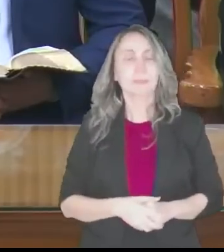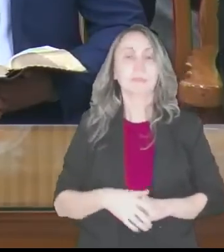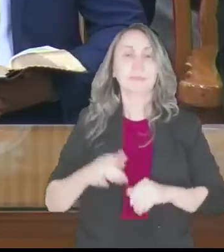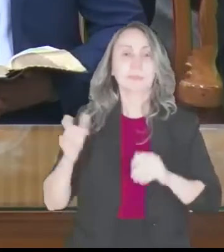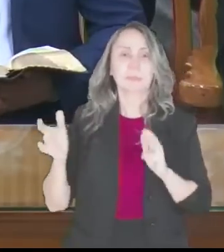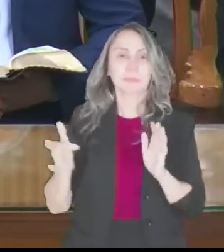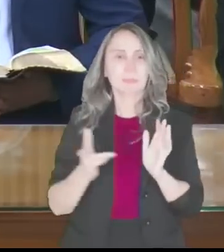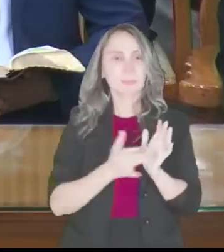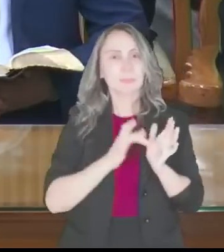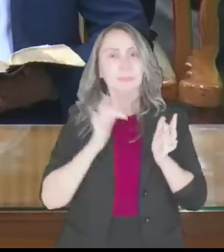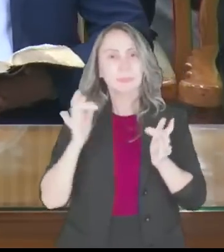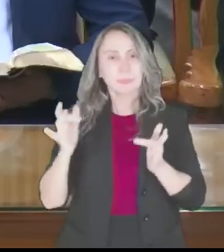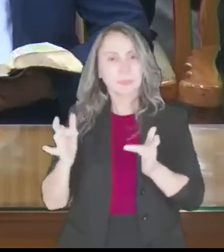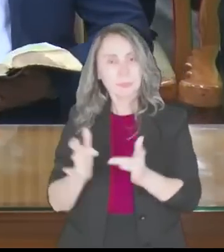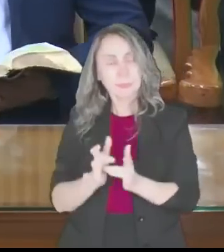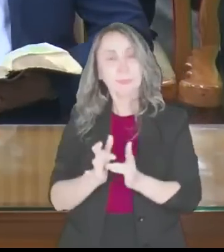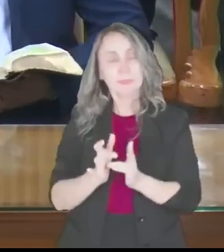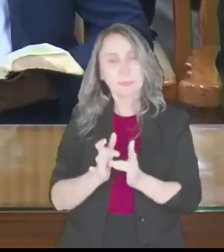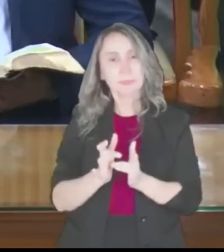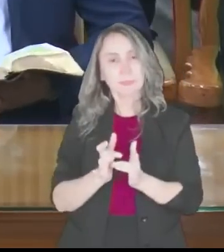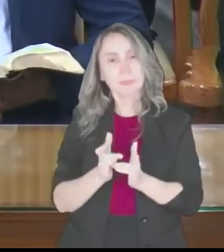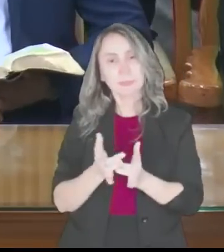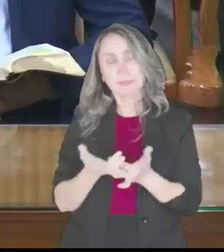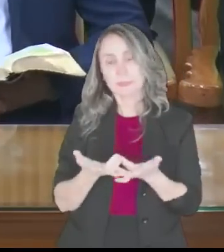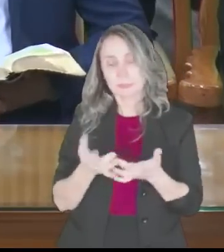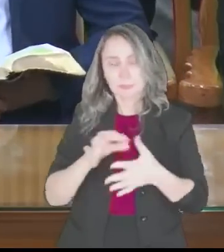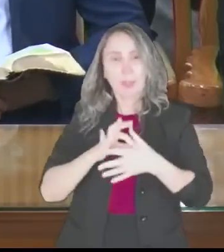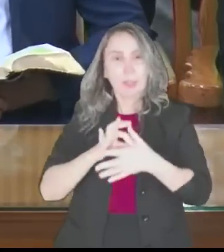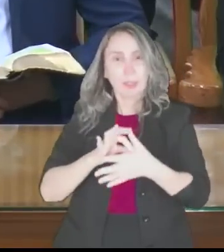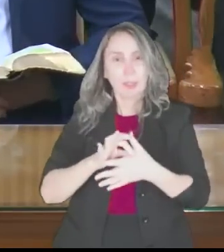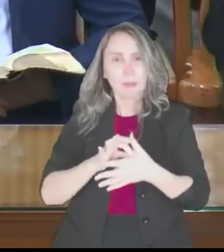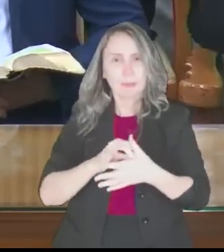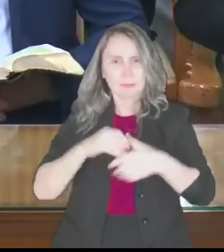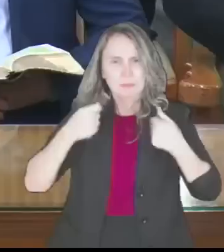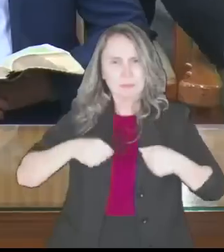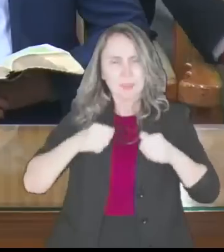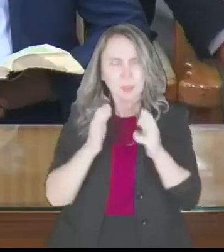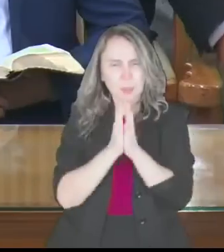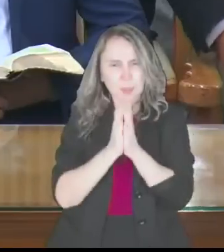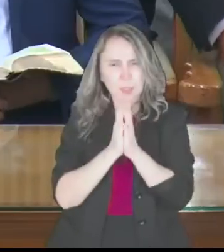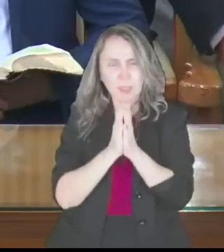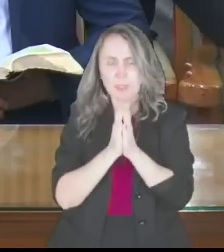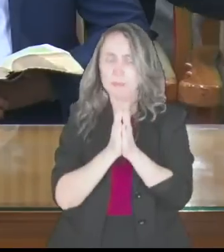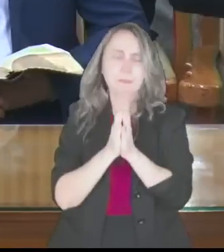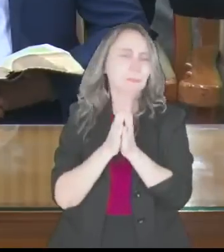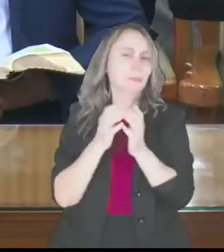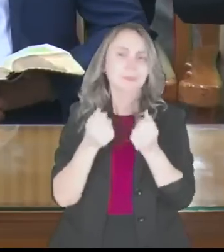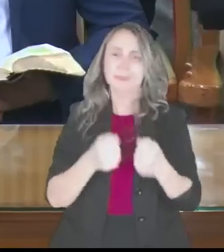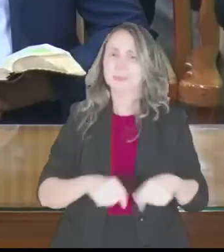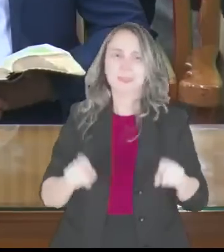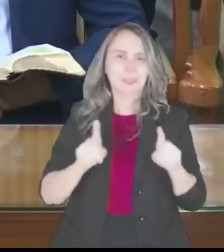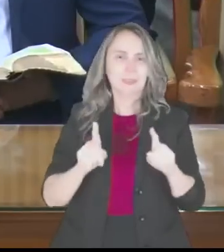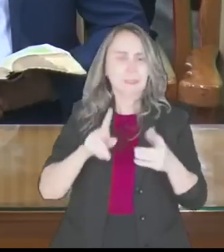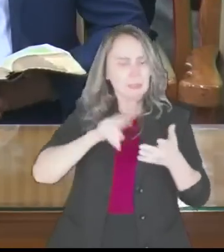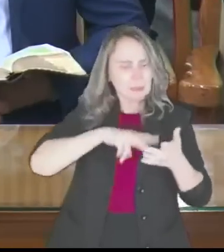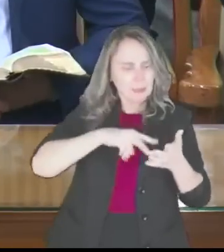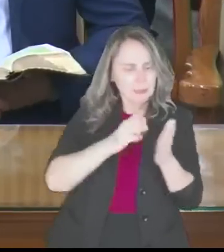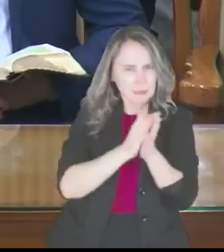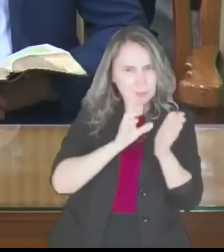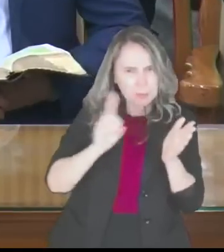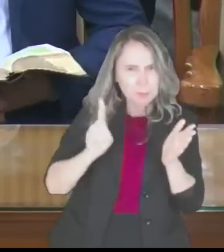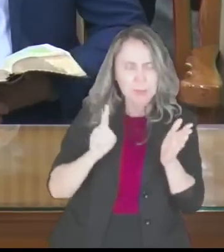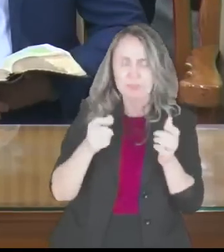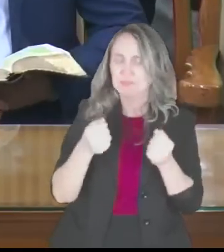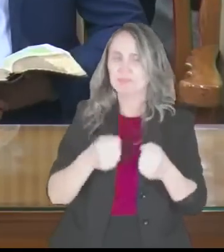Jesus como homem, como Deus, ele não precisava orar. Jesus como Deus não precisava ler a Bíblia. Jesus como